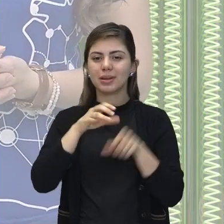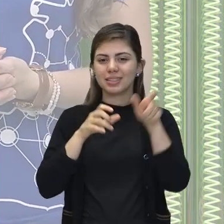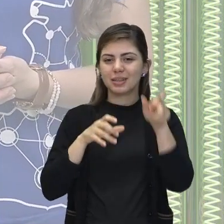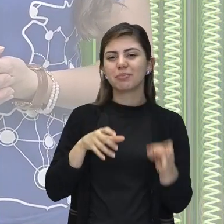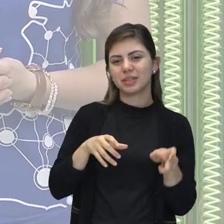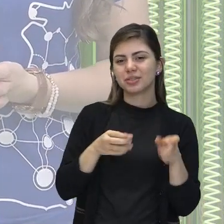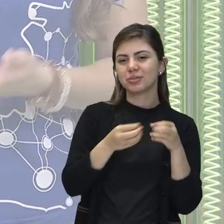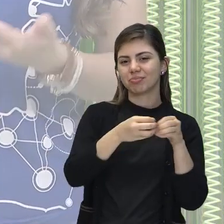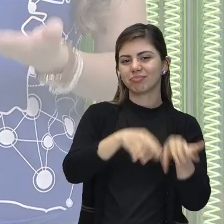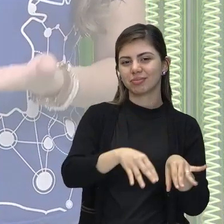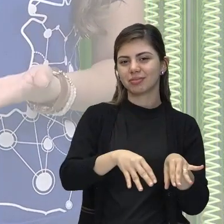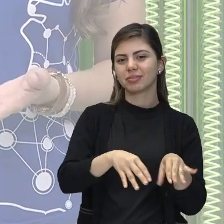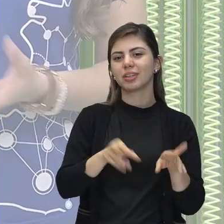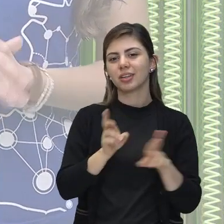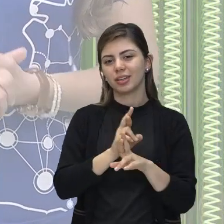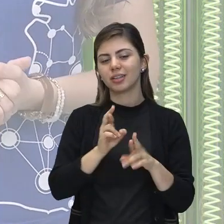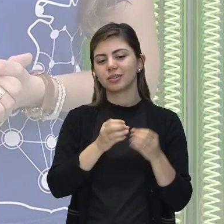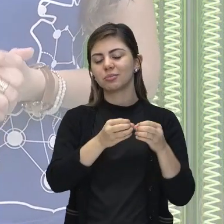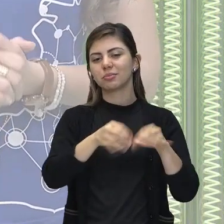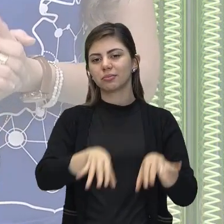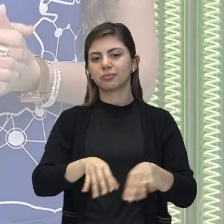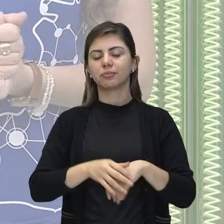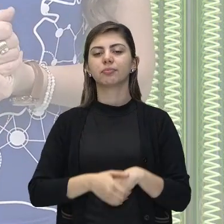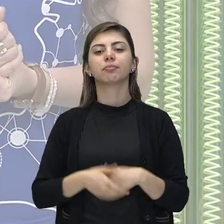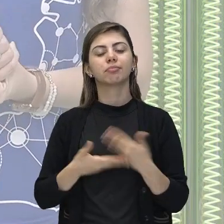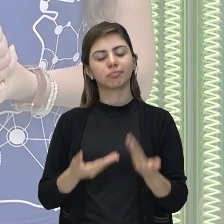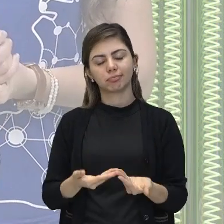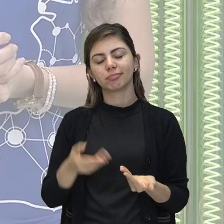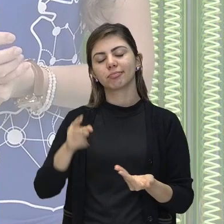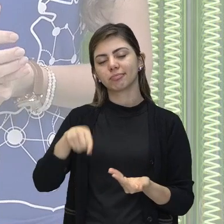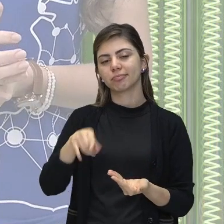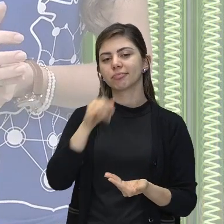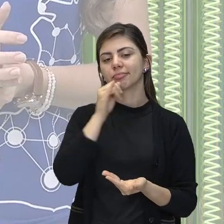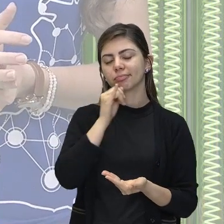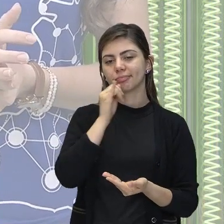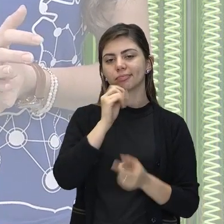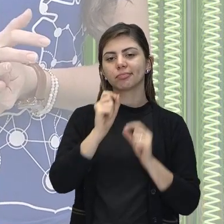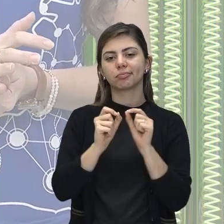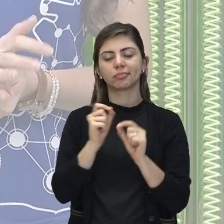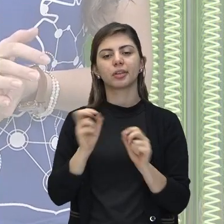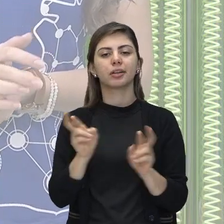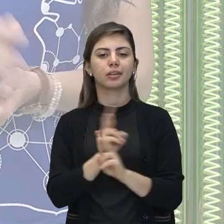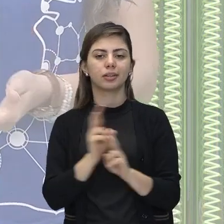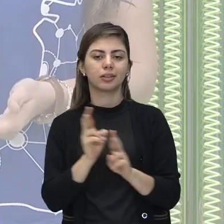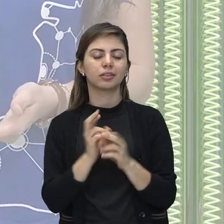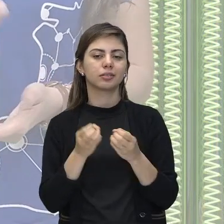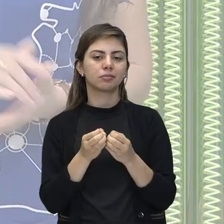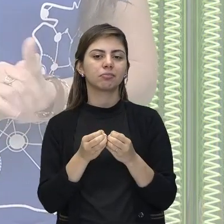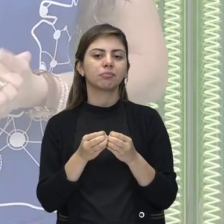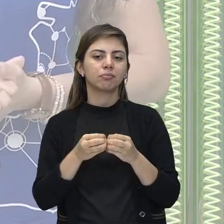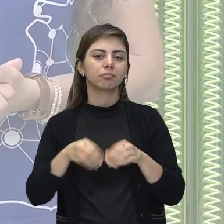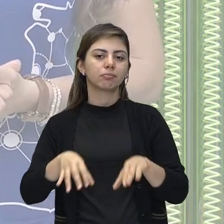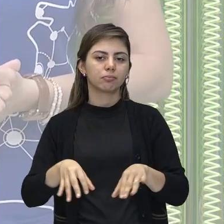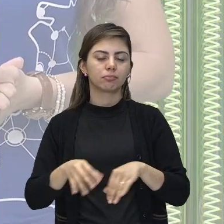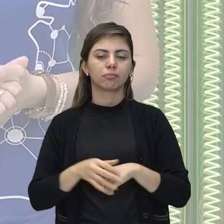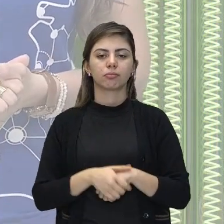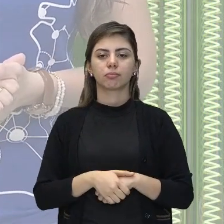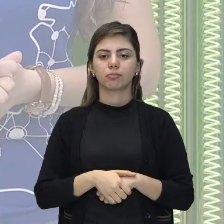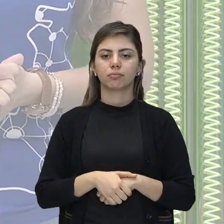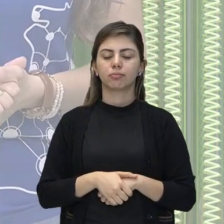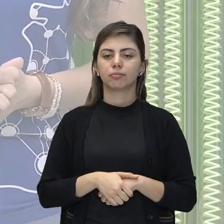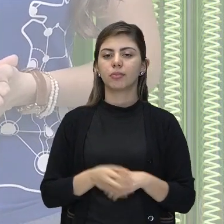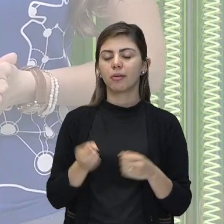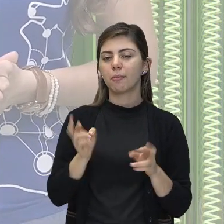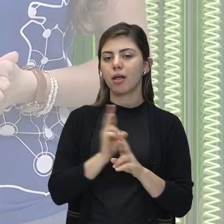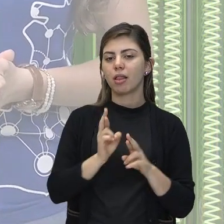sendo prejudicada. Então, é um exemplo de relação desarmônica. Mas na nossa aula, nós